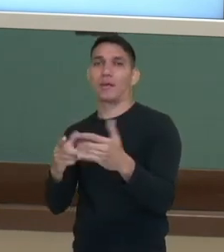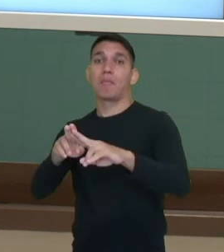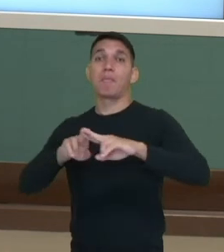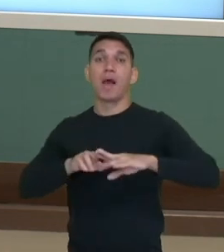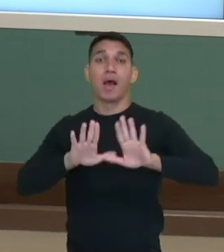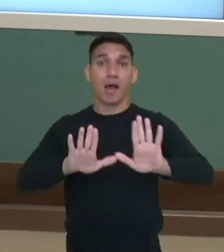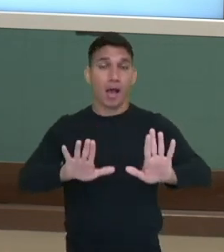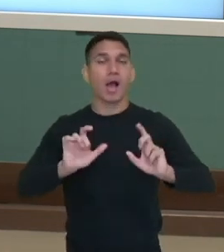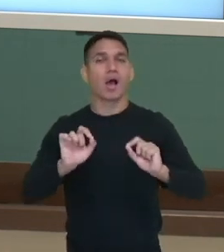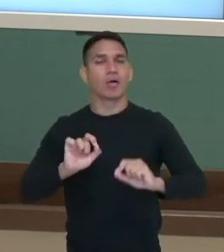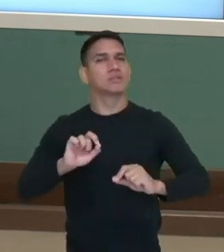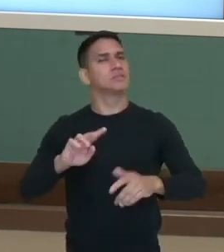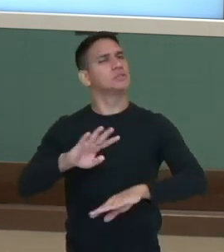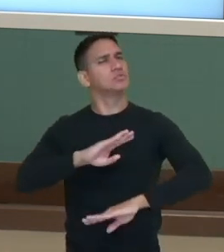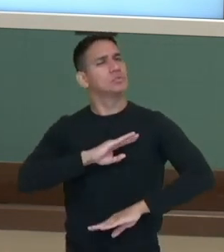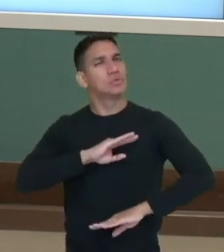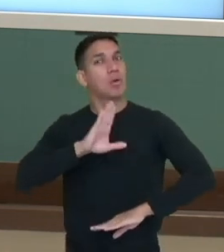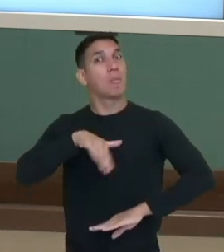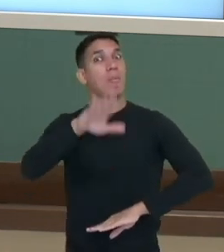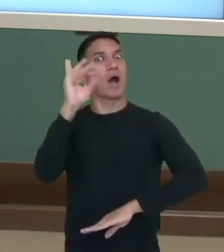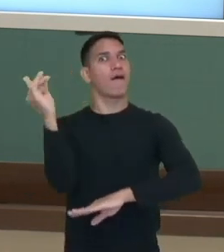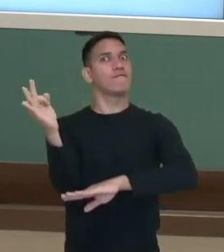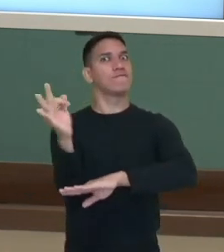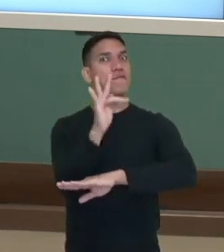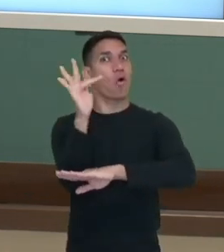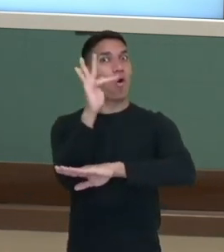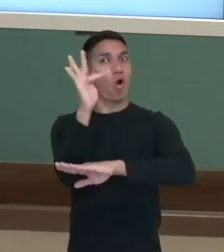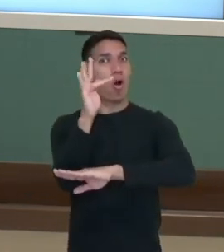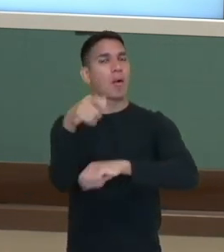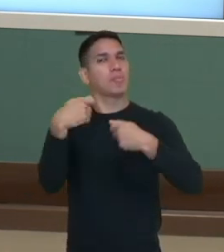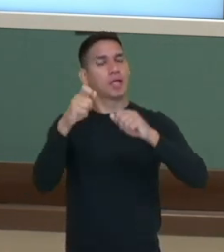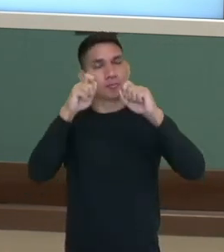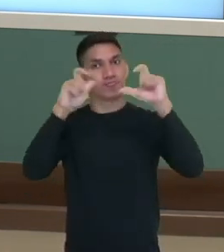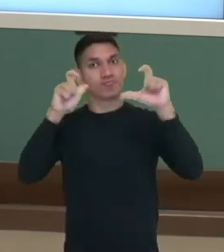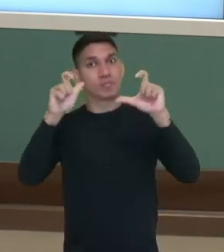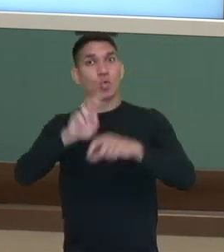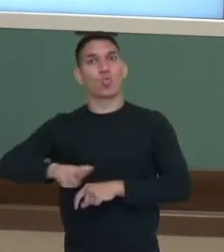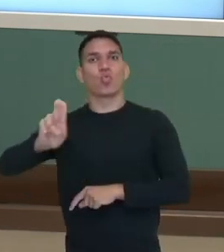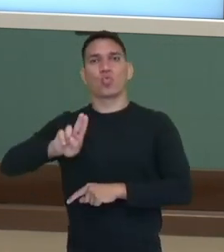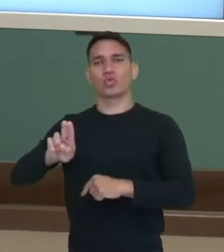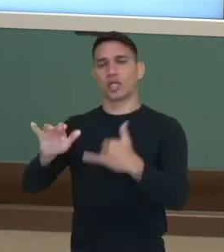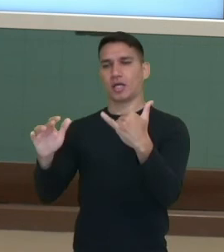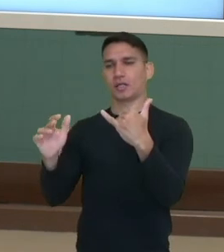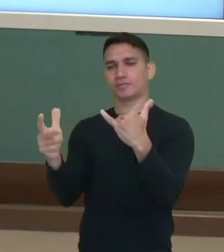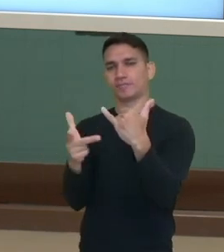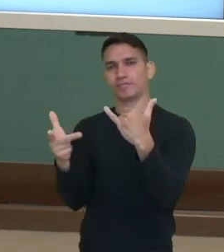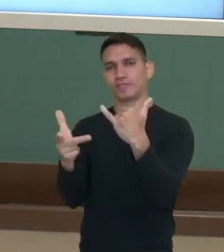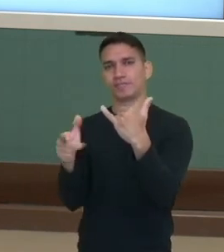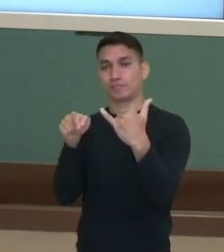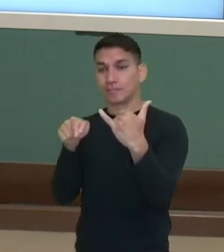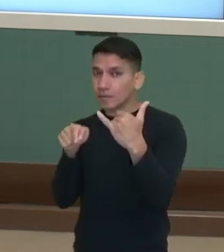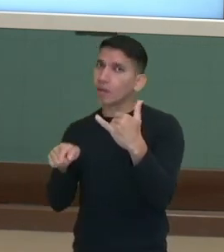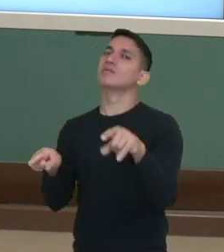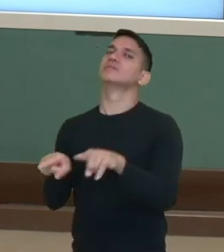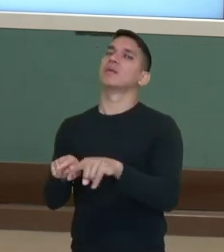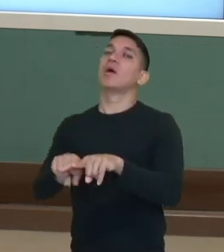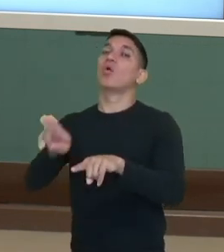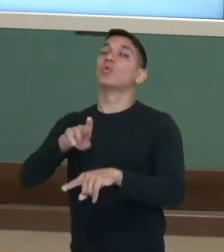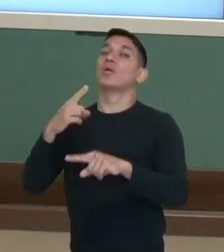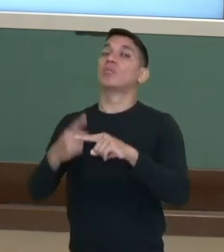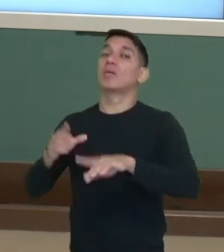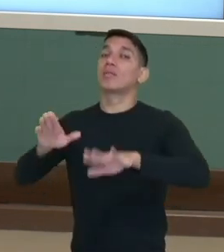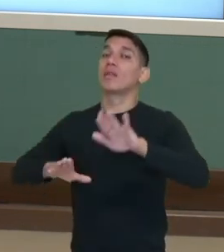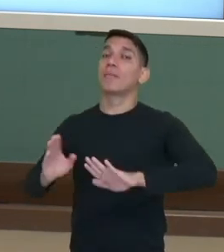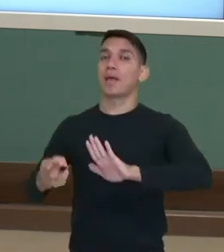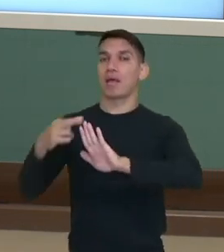é necessário você se atentar para o uso da ênclise, nas situações que ela é necessária pela regra, pela